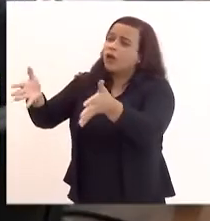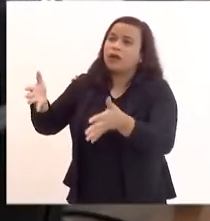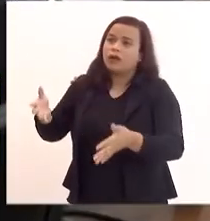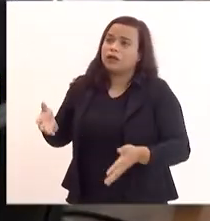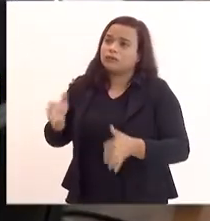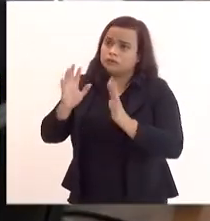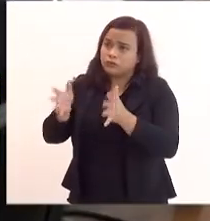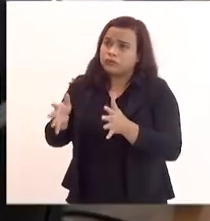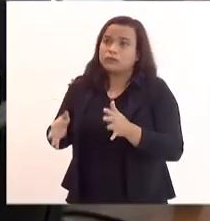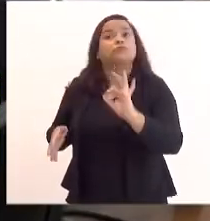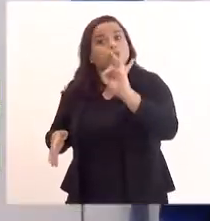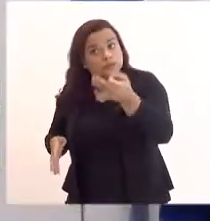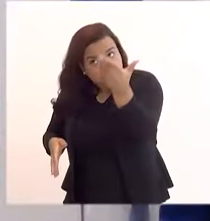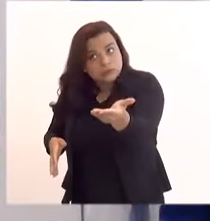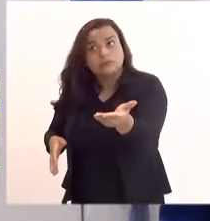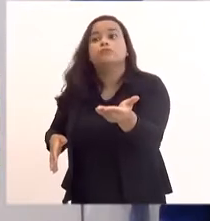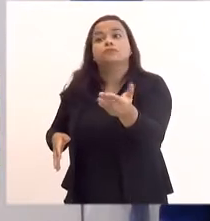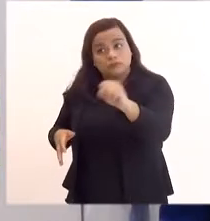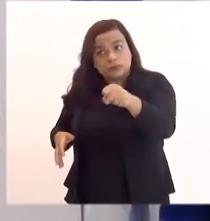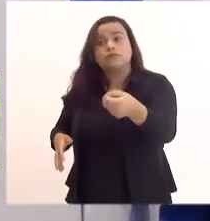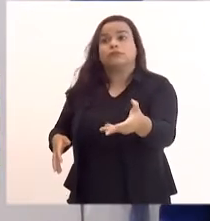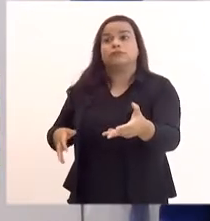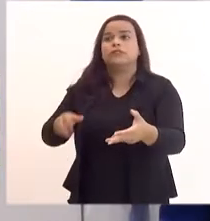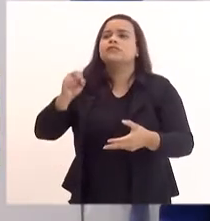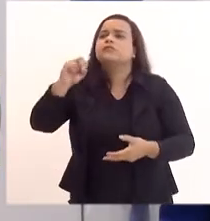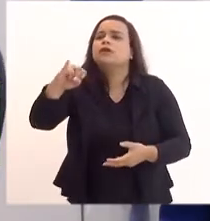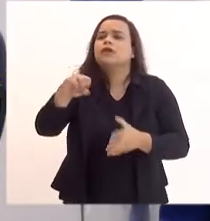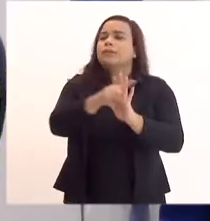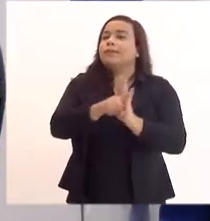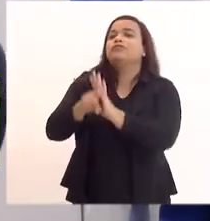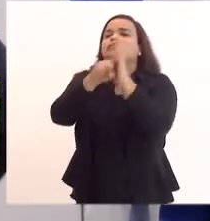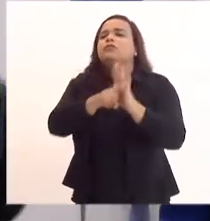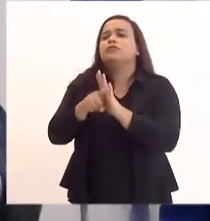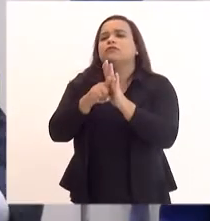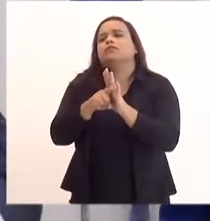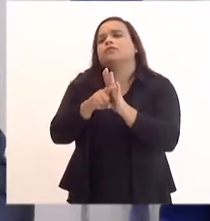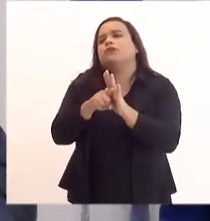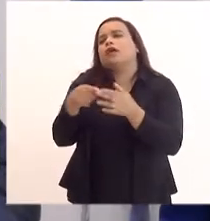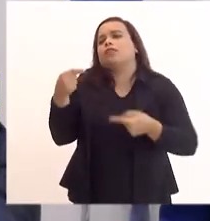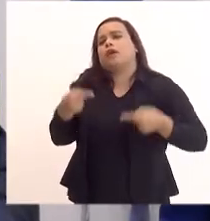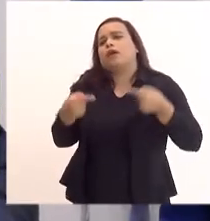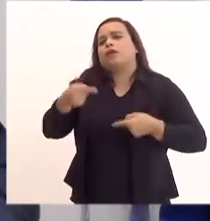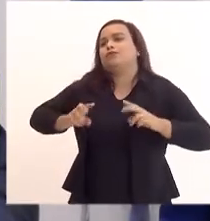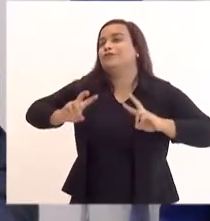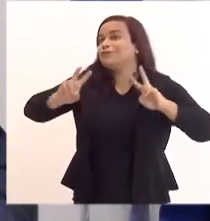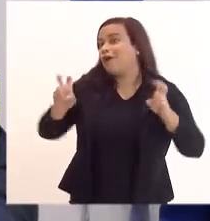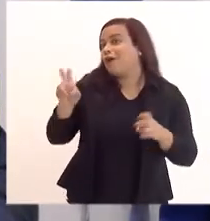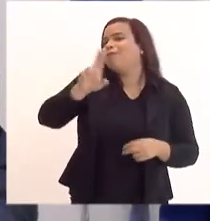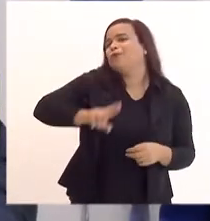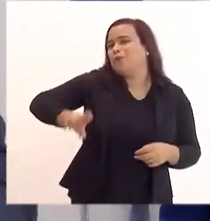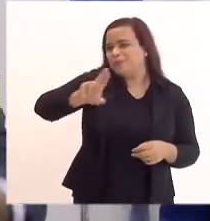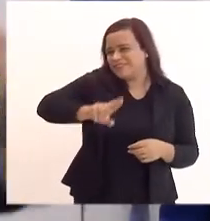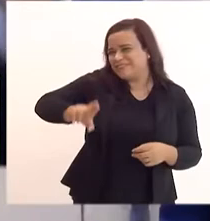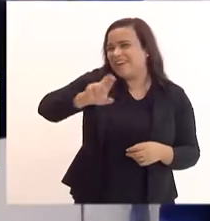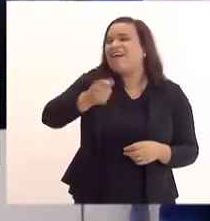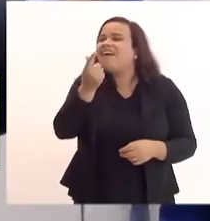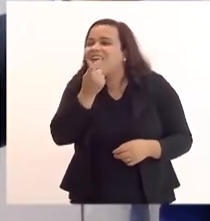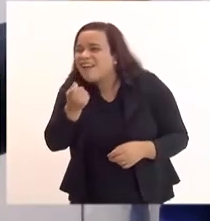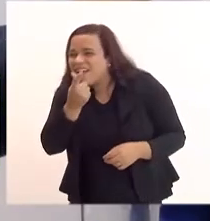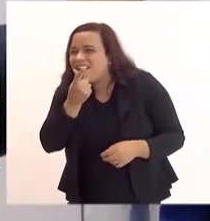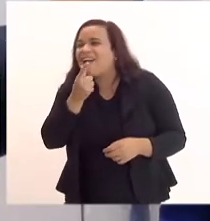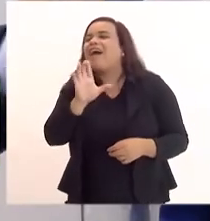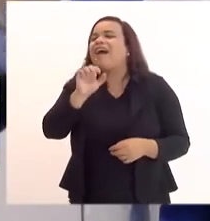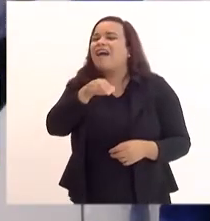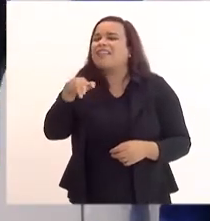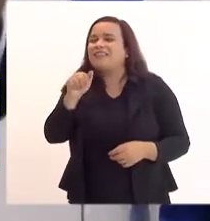dizer. Nós estivéssemos autorizando o debate sobre o tema do uso da cannabis medicinal, eu não estaria